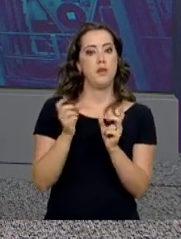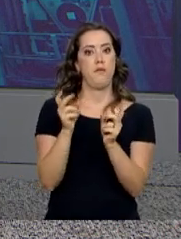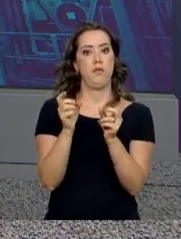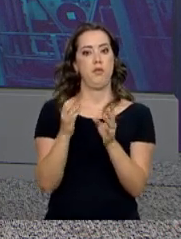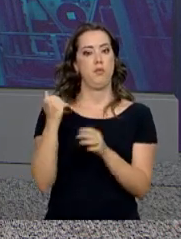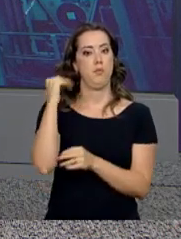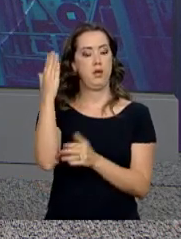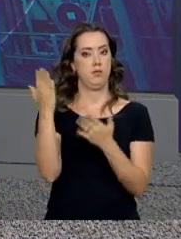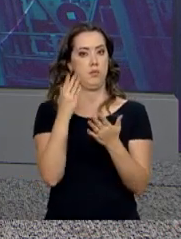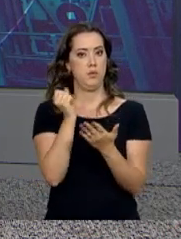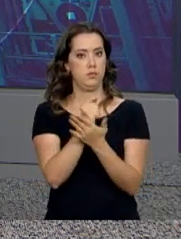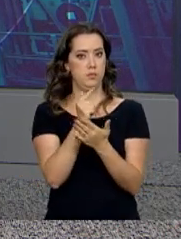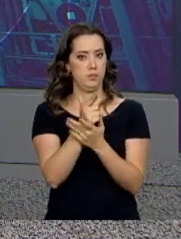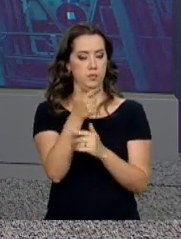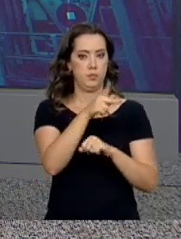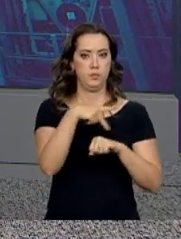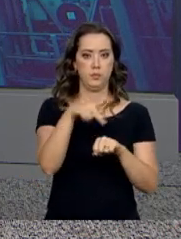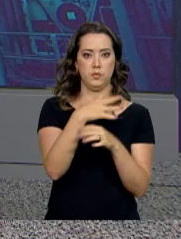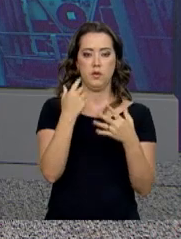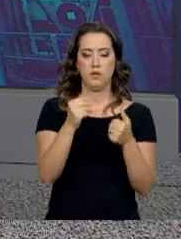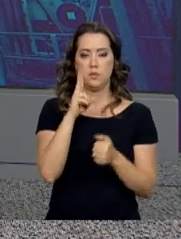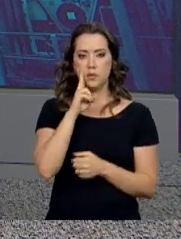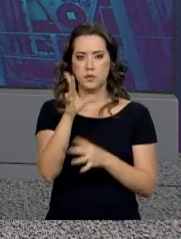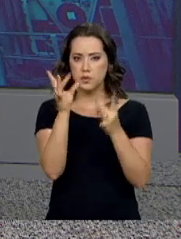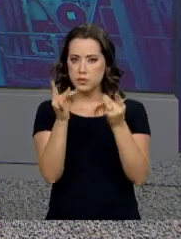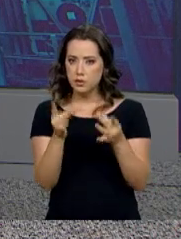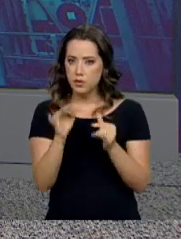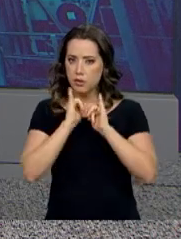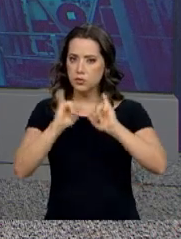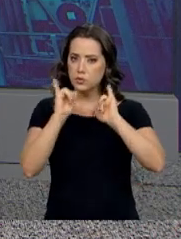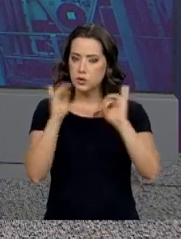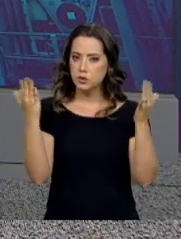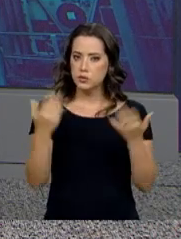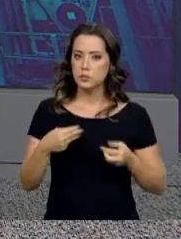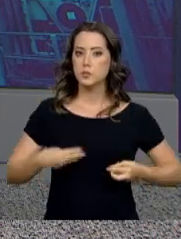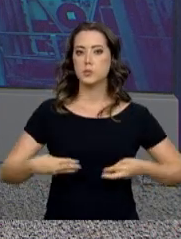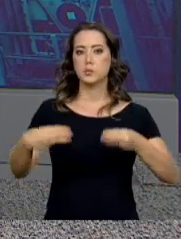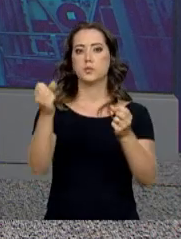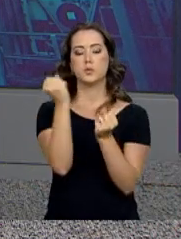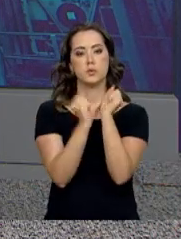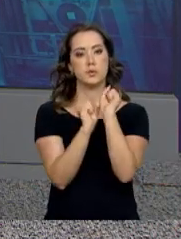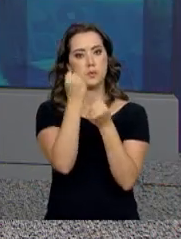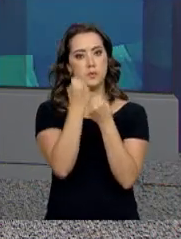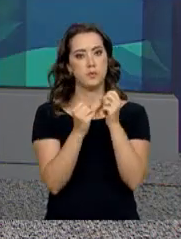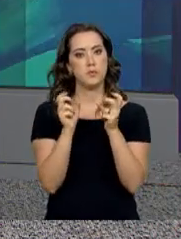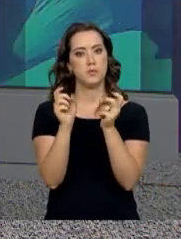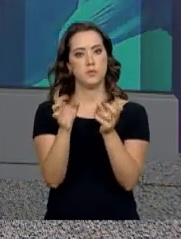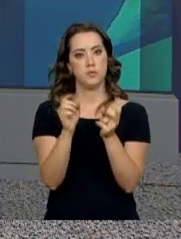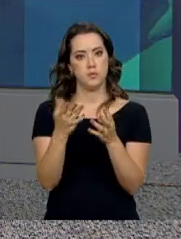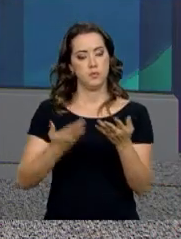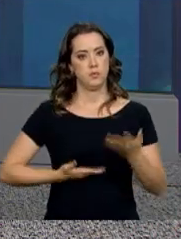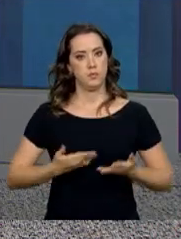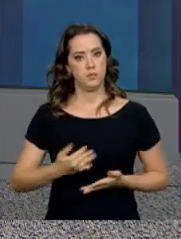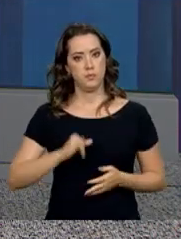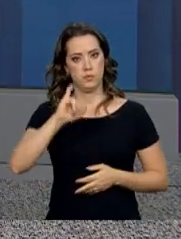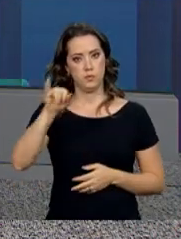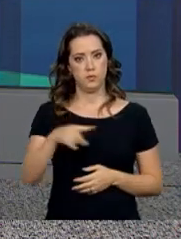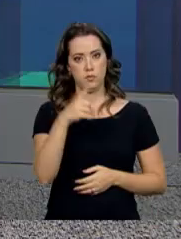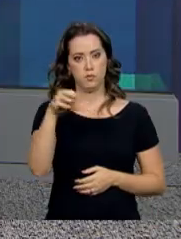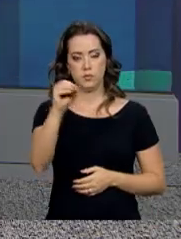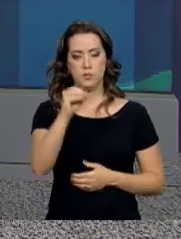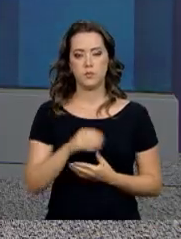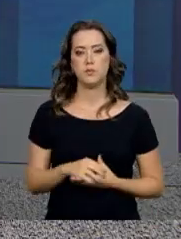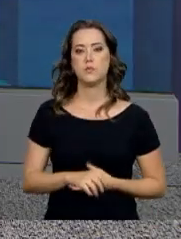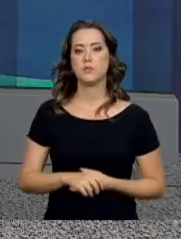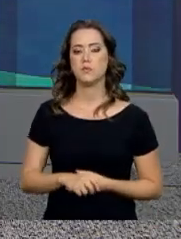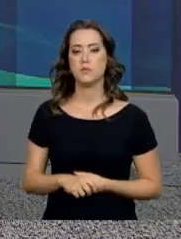comprou dos outros países nós vamos ver os detalhes divulgados hoje pelo ministério da indústria e comércio exterior na reportagem de joão pedro